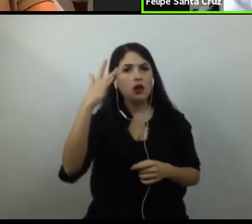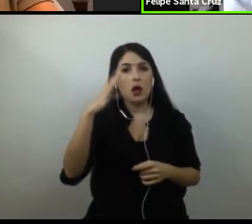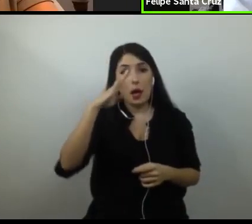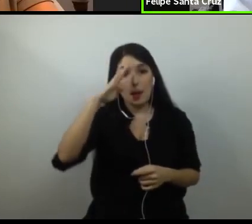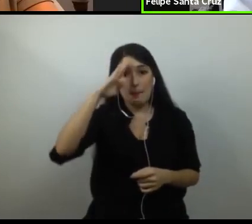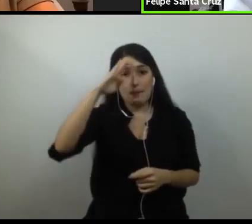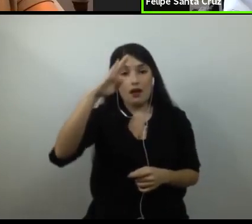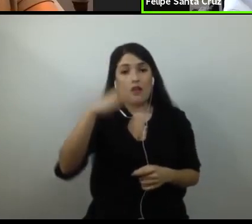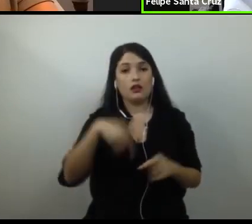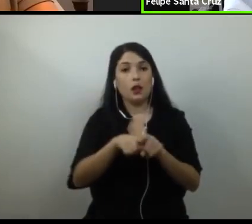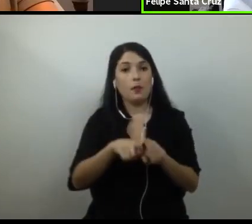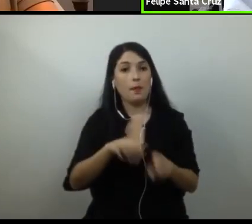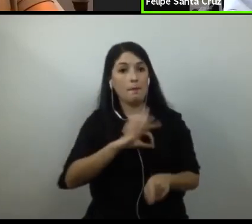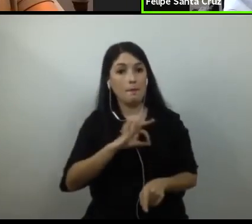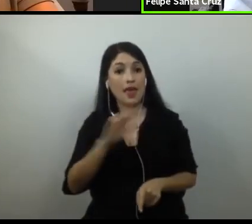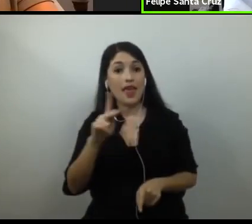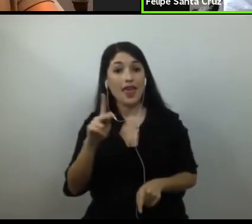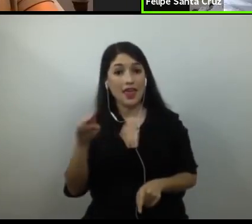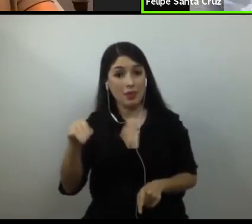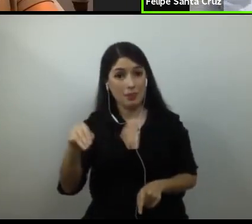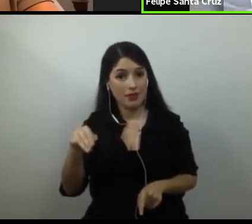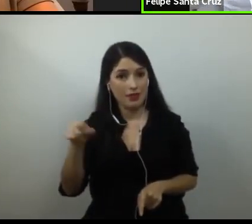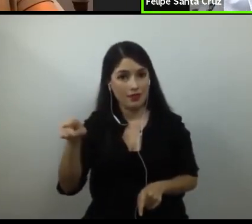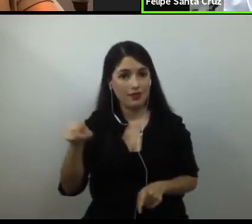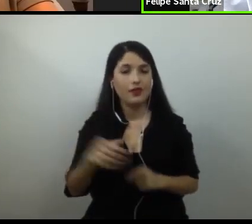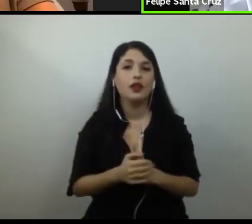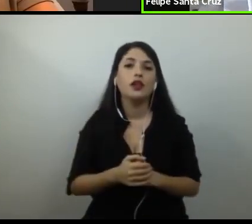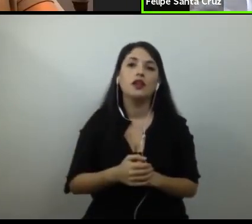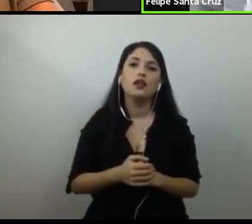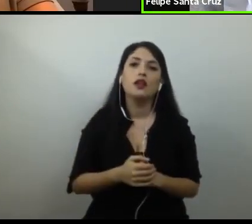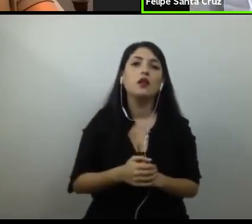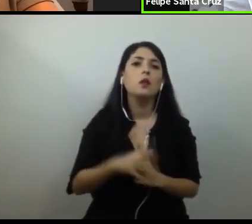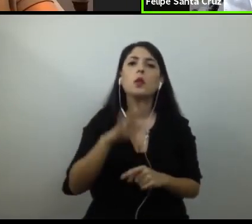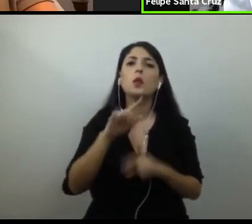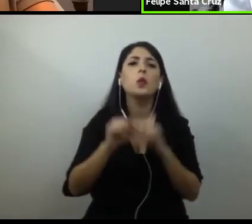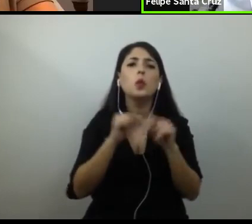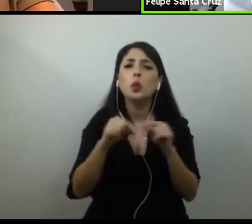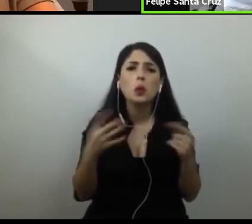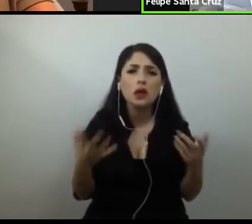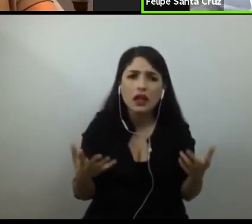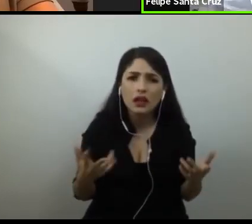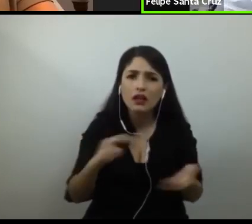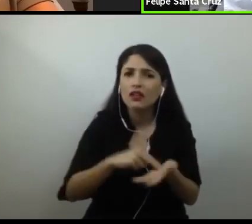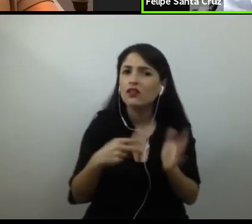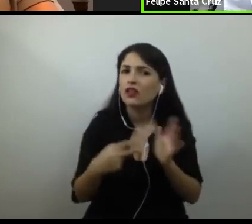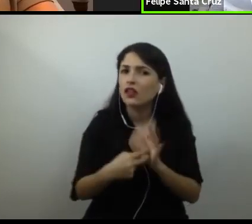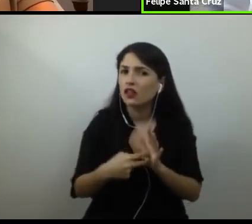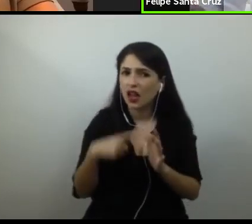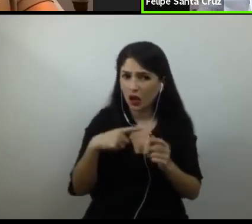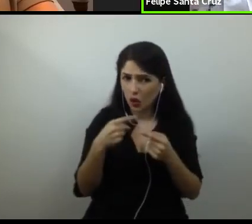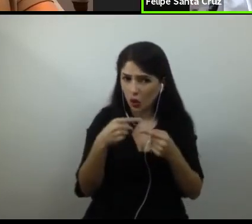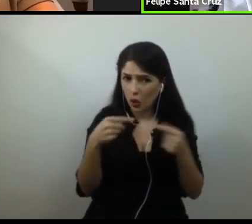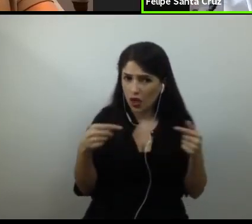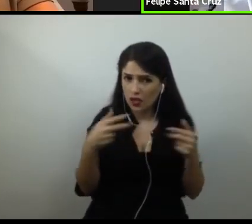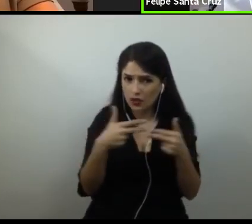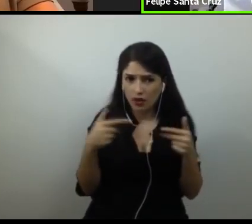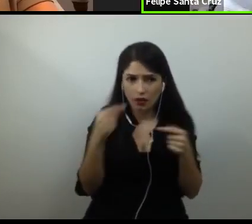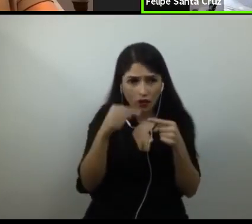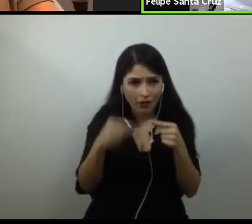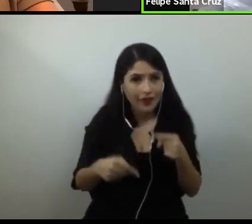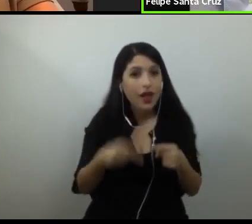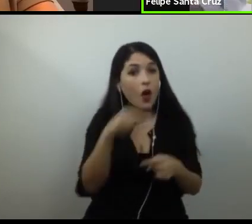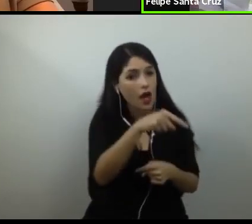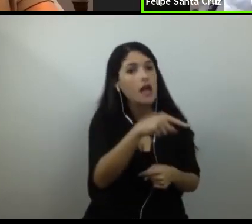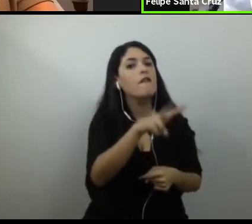das polícias militares. Isso serve a quê? Há alguma incoerência nisso? Não. É a perspectiva de